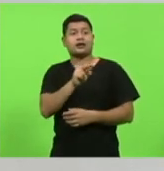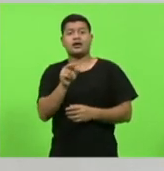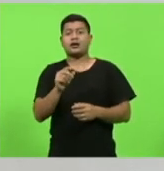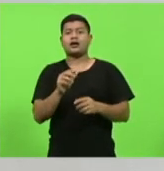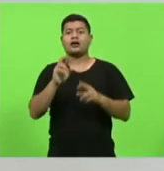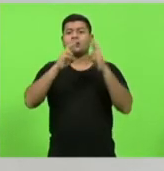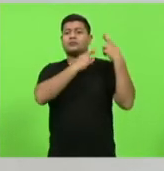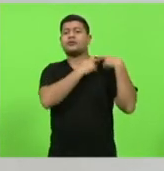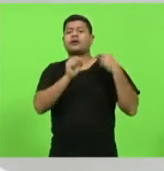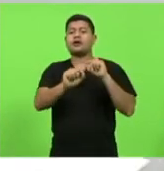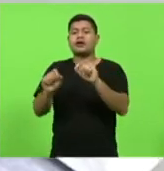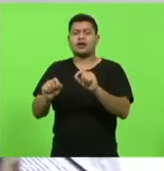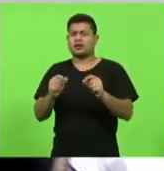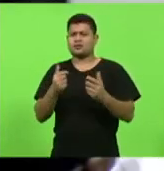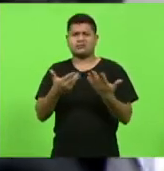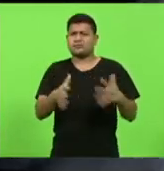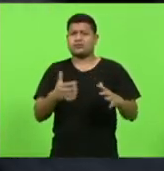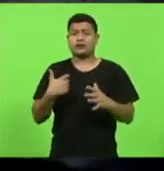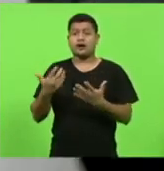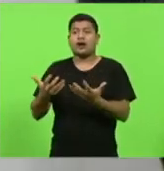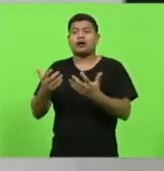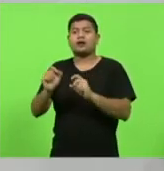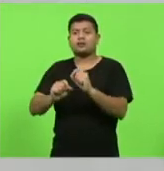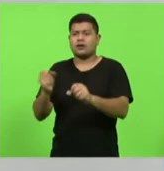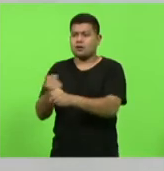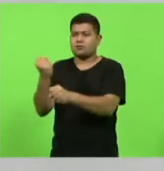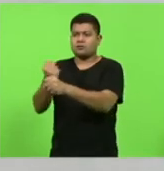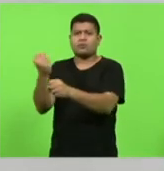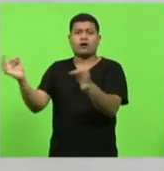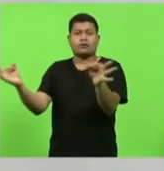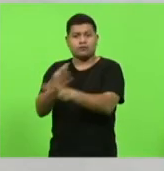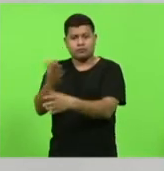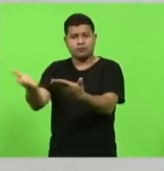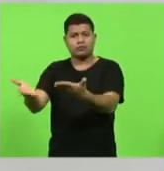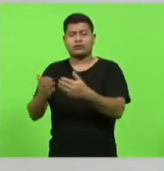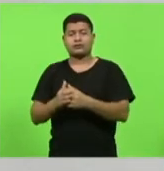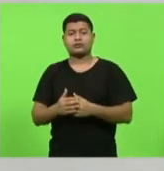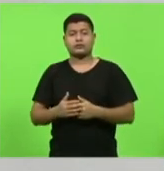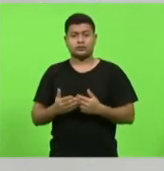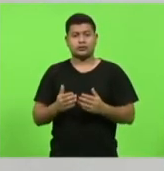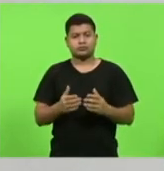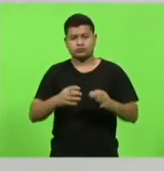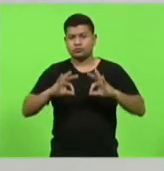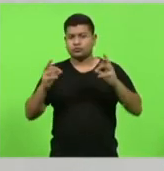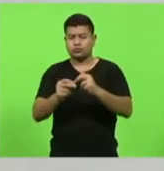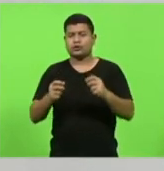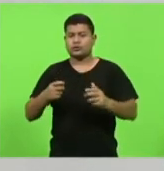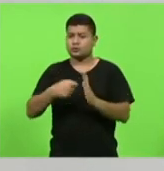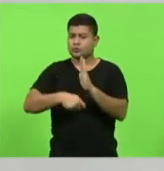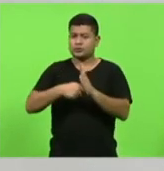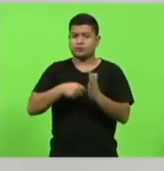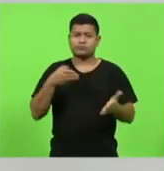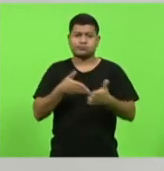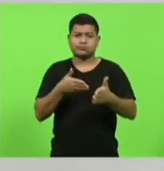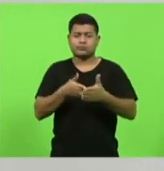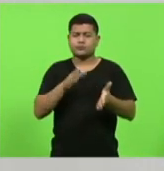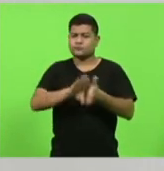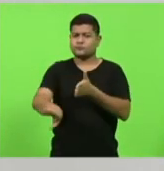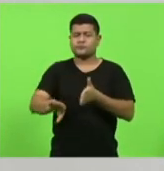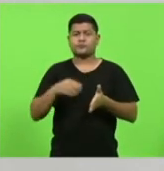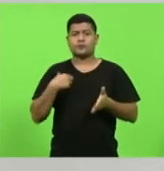todos os deputados se empenhem na derrubada do veto para que os 200 milhões possam ir para a BR-470, para que a obra